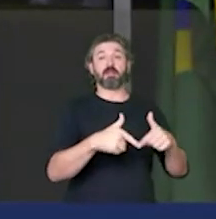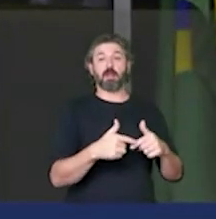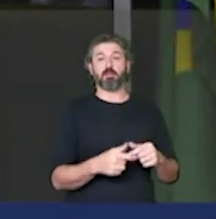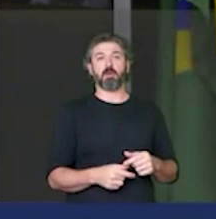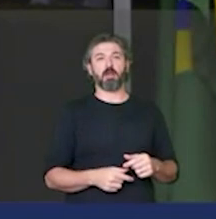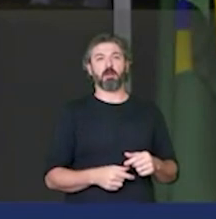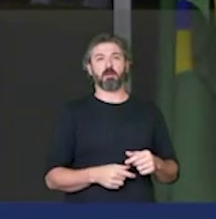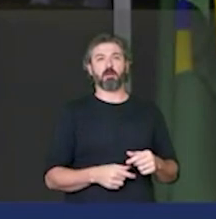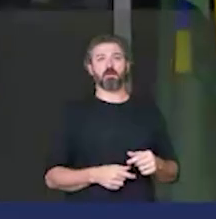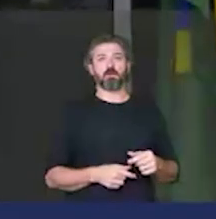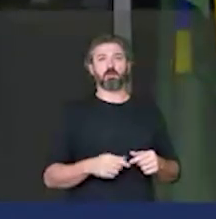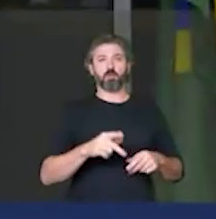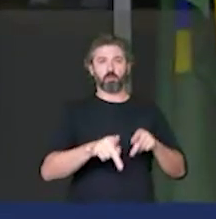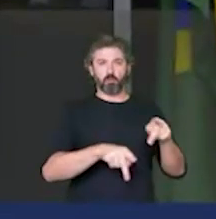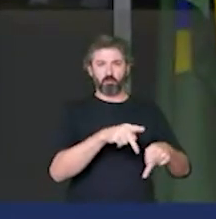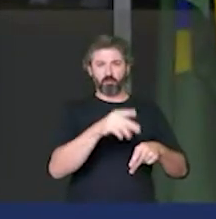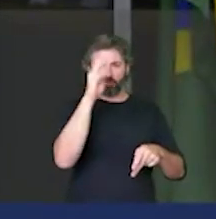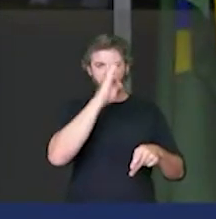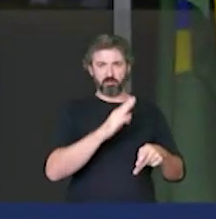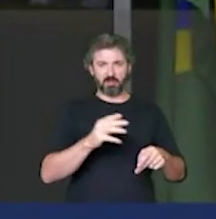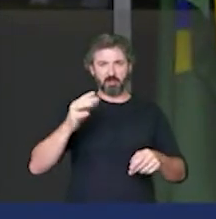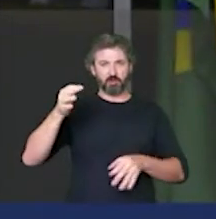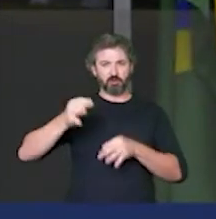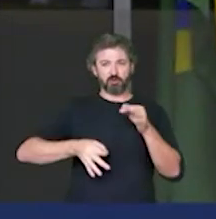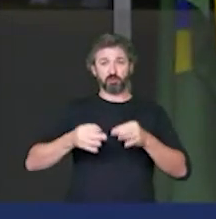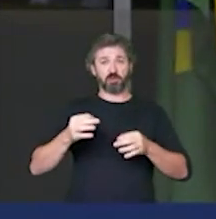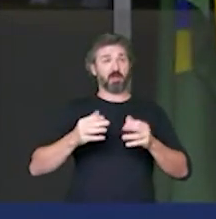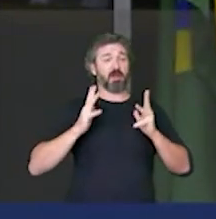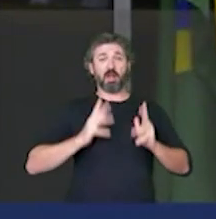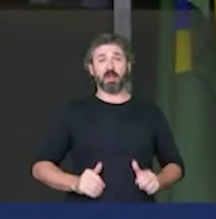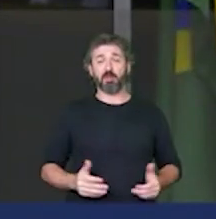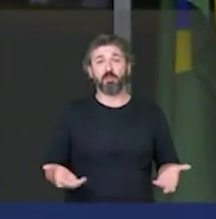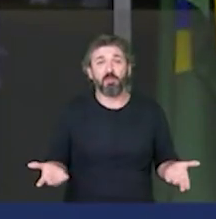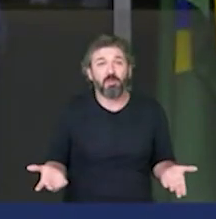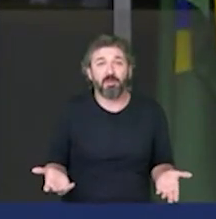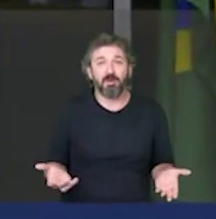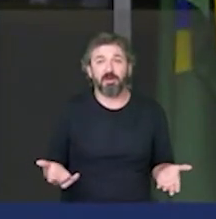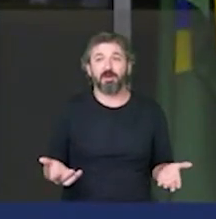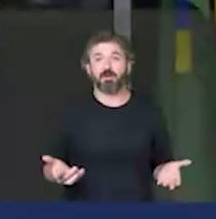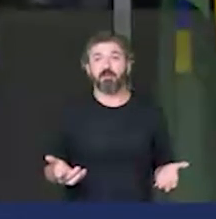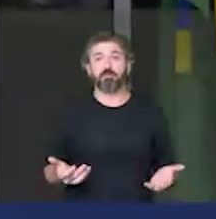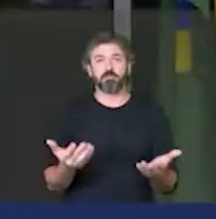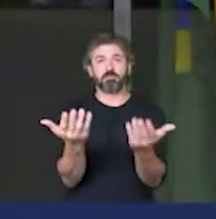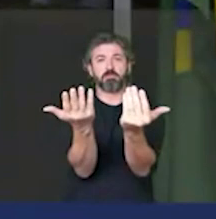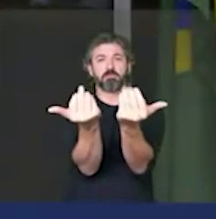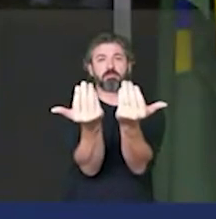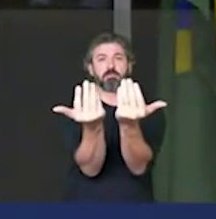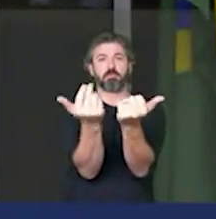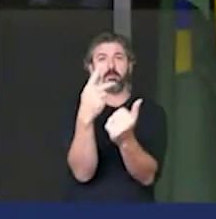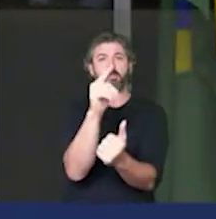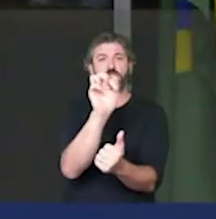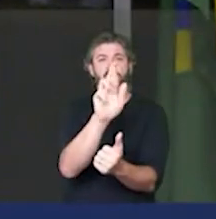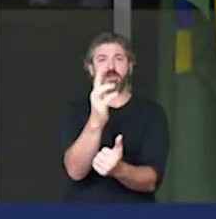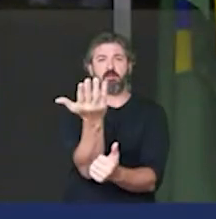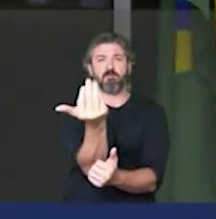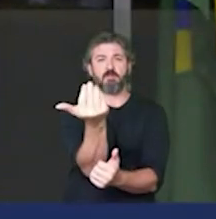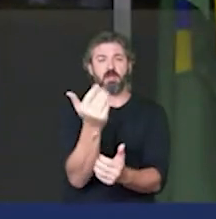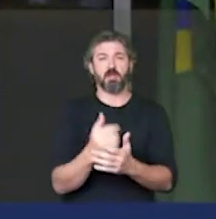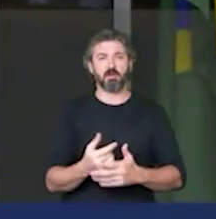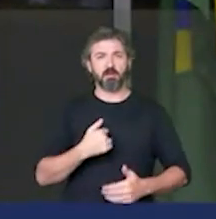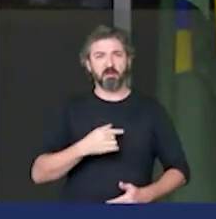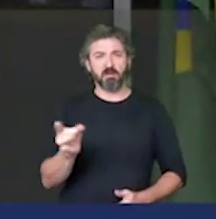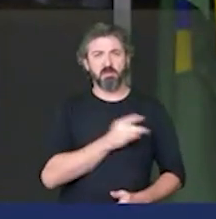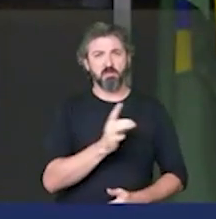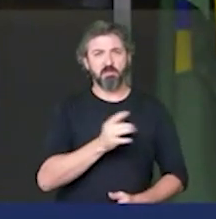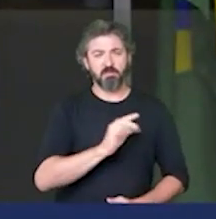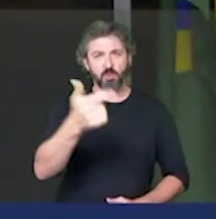foi julgado absolutamente ilibado. Pode vir, Procurador-Geral da República. Eu não